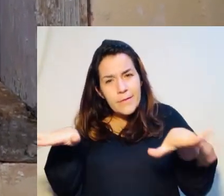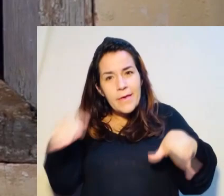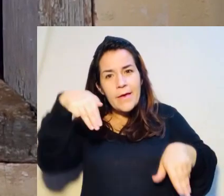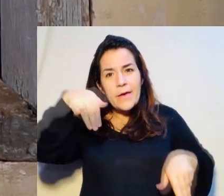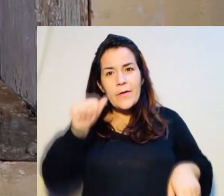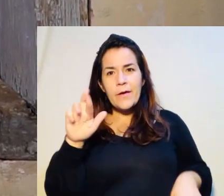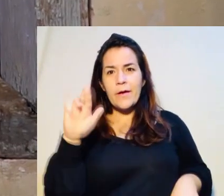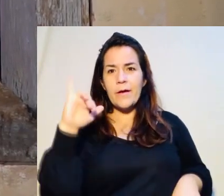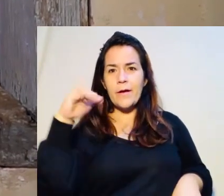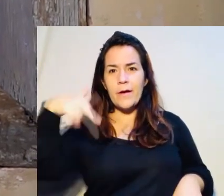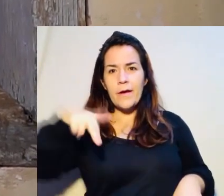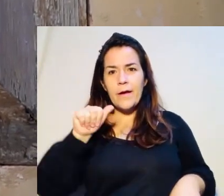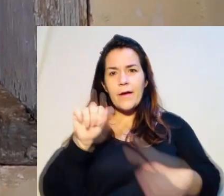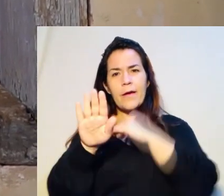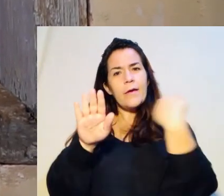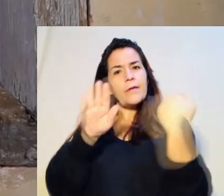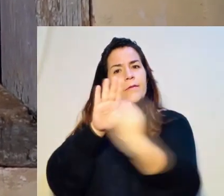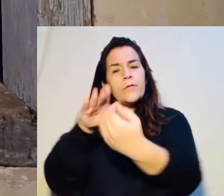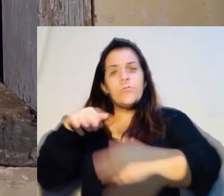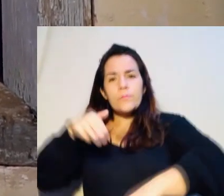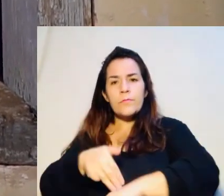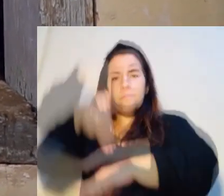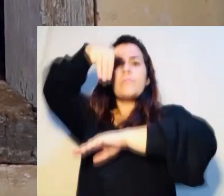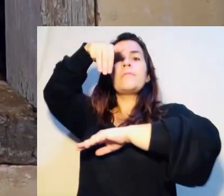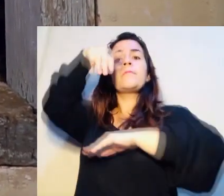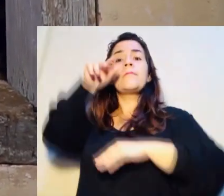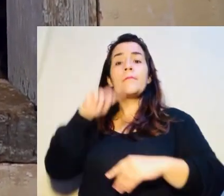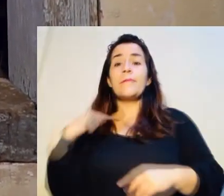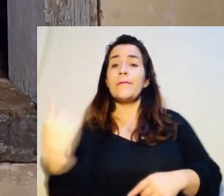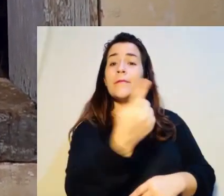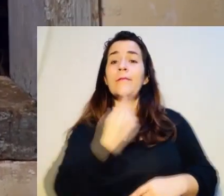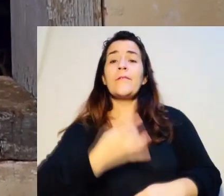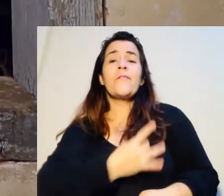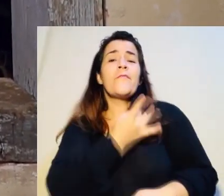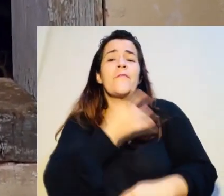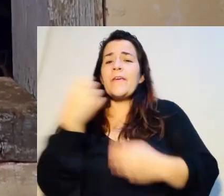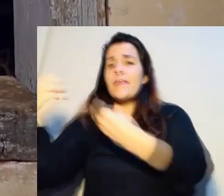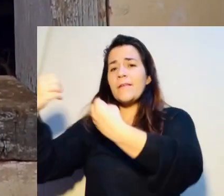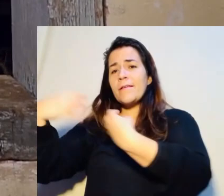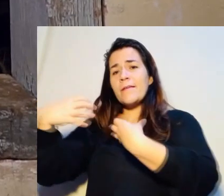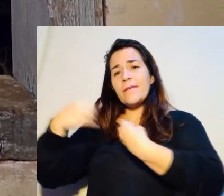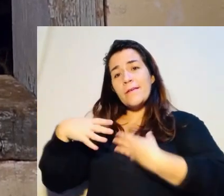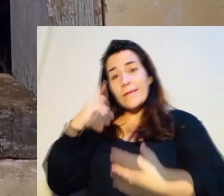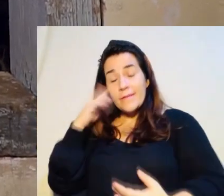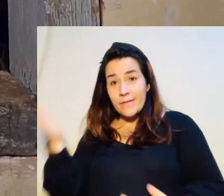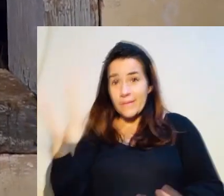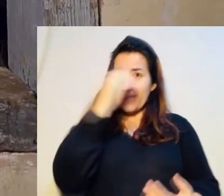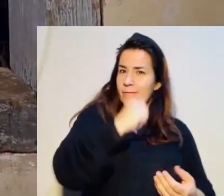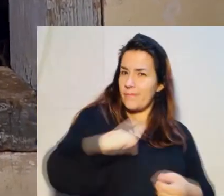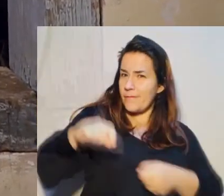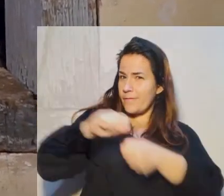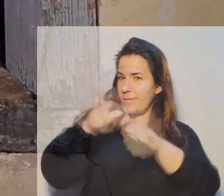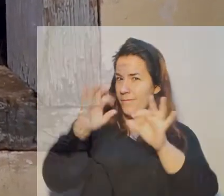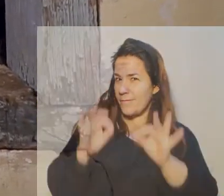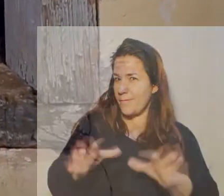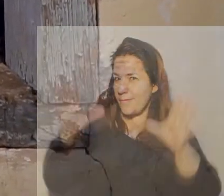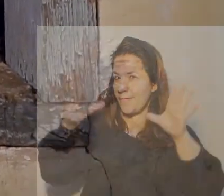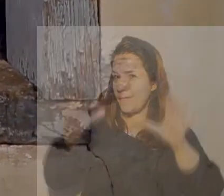quintal de Dona Marina e de todos os mestres populares que passaram em minha vida. Bora firmar um